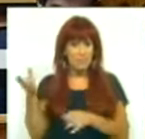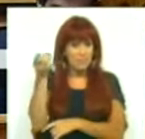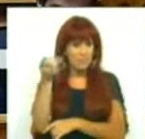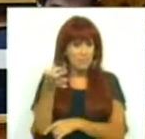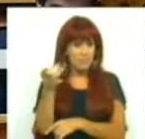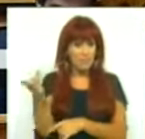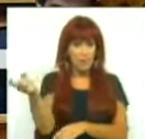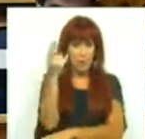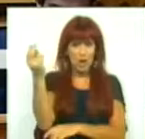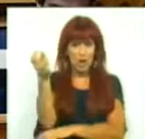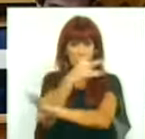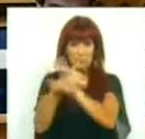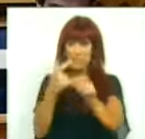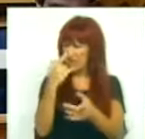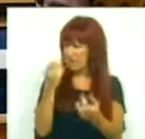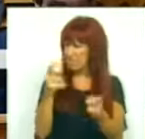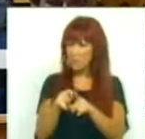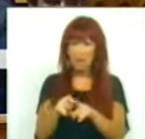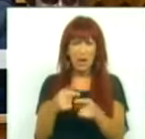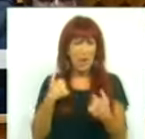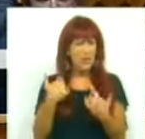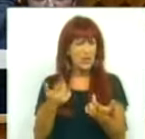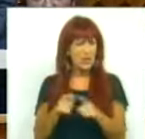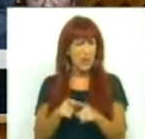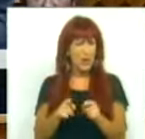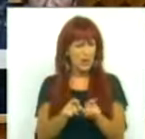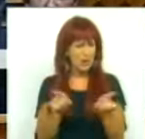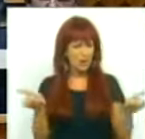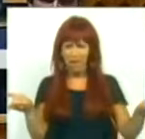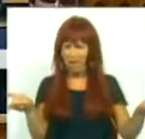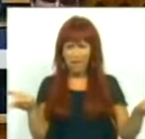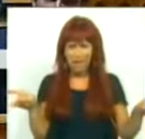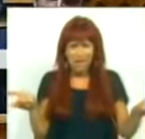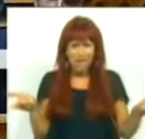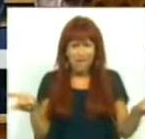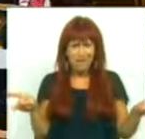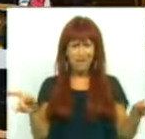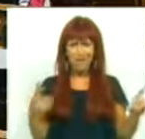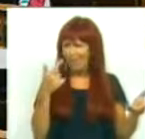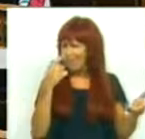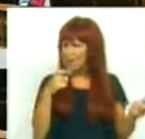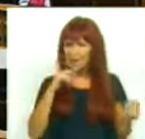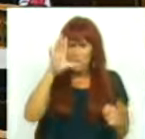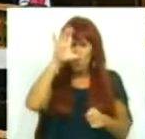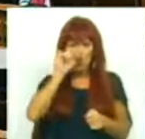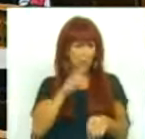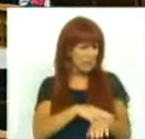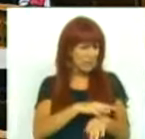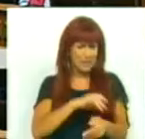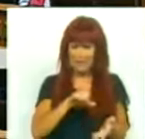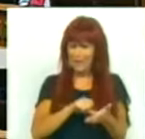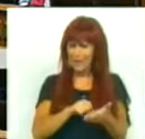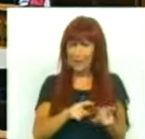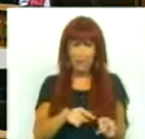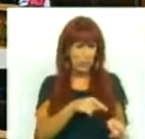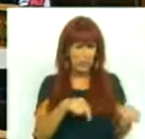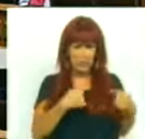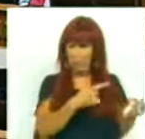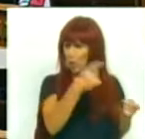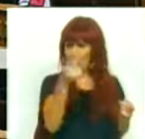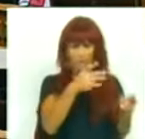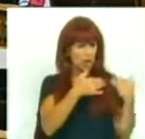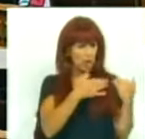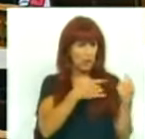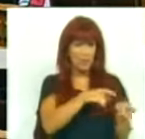que a média da União Europeia. Até parece que não estivemos a divergir. Até parece que o Estado e a Administração Central não foram eles